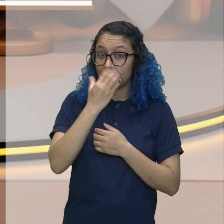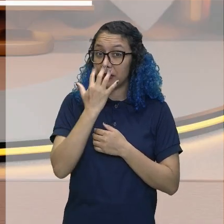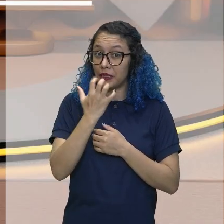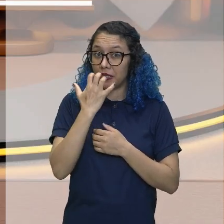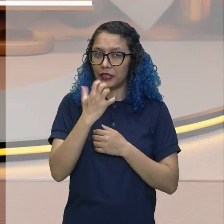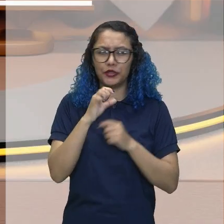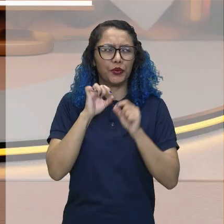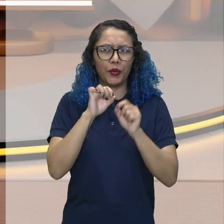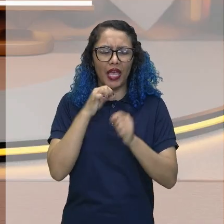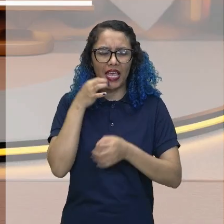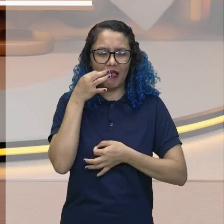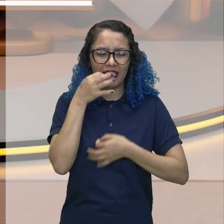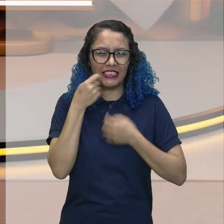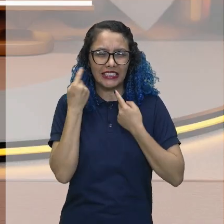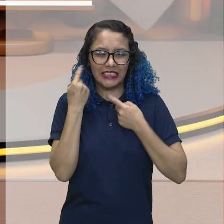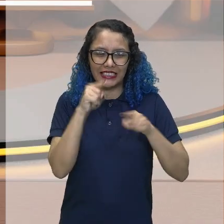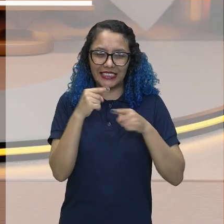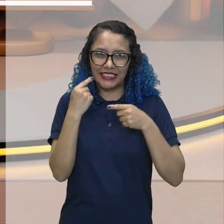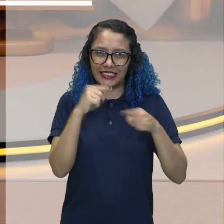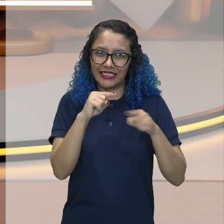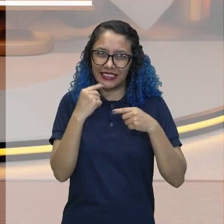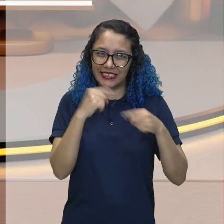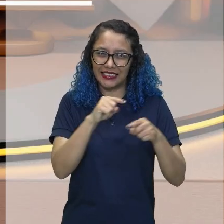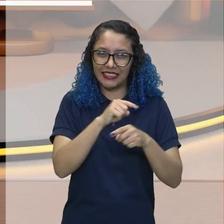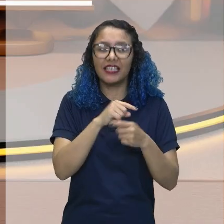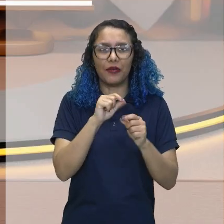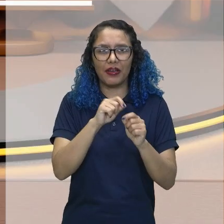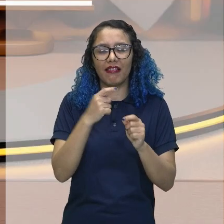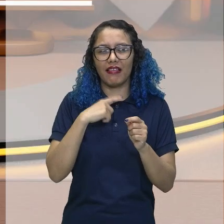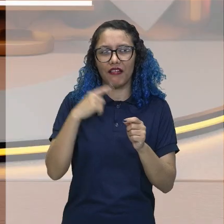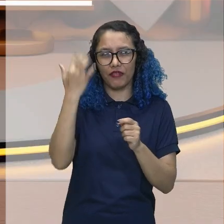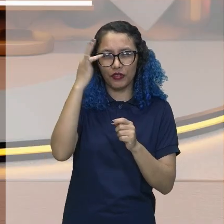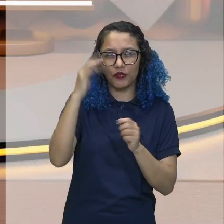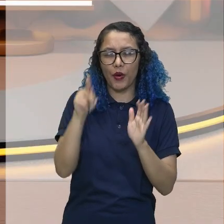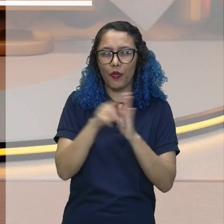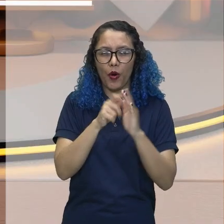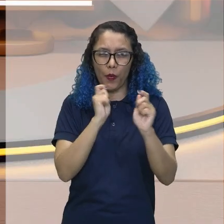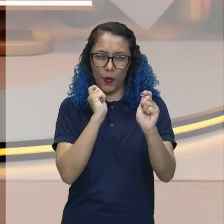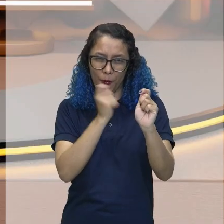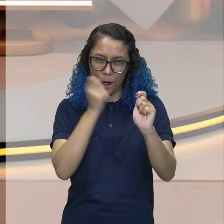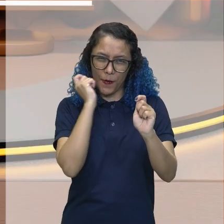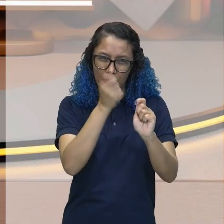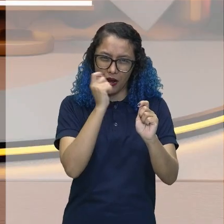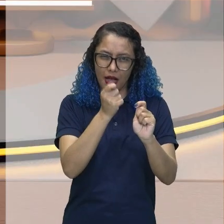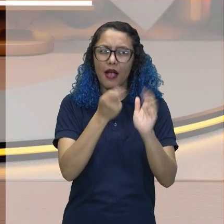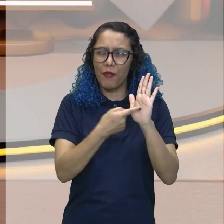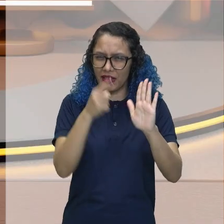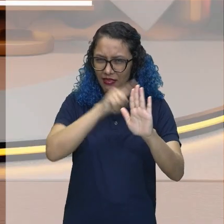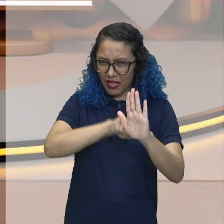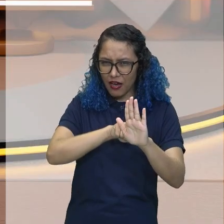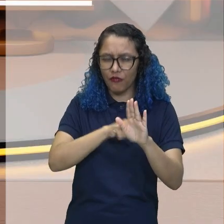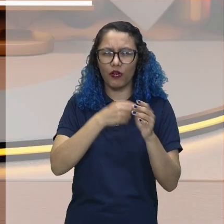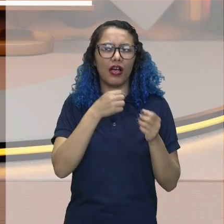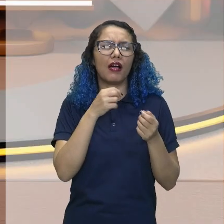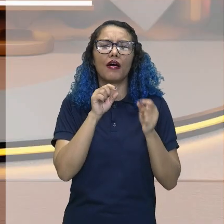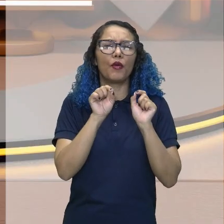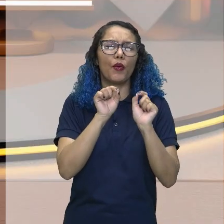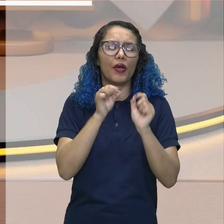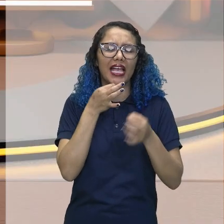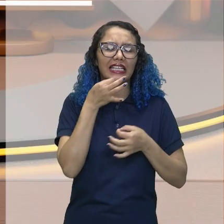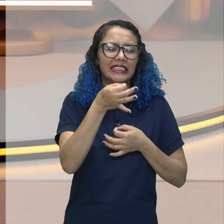de marteladas. Ele chama de a filosofia do martelo, né? Ele faz uma crítica a todo